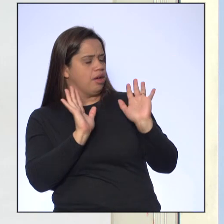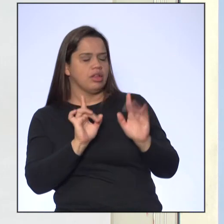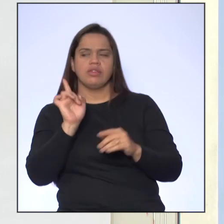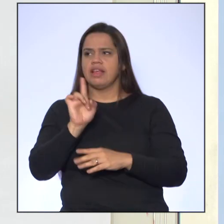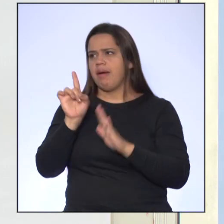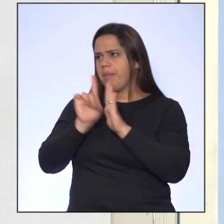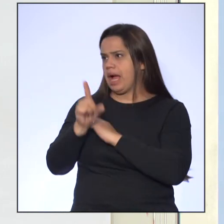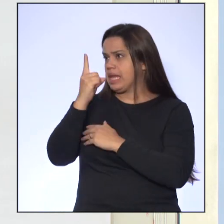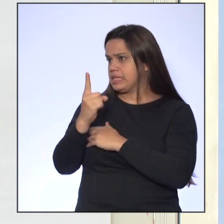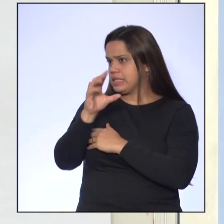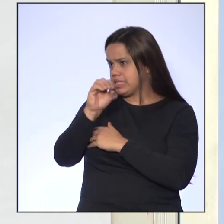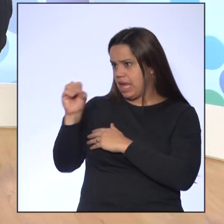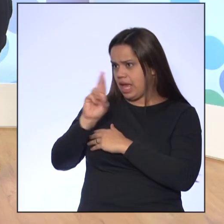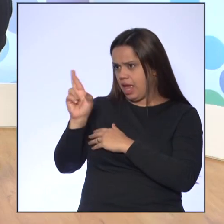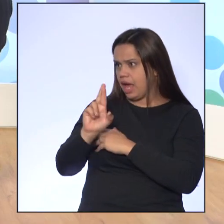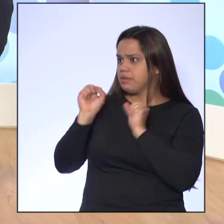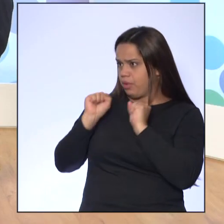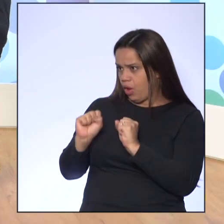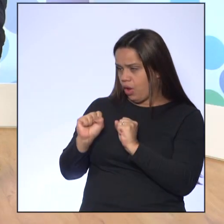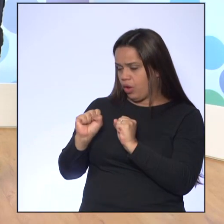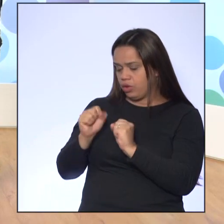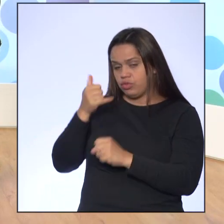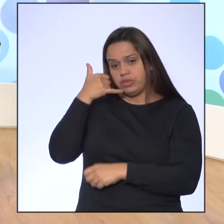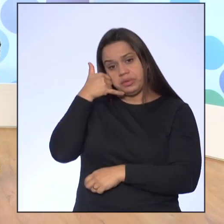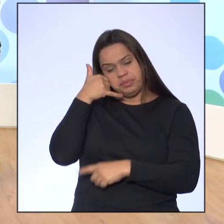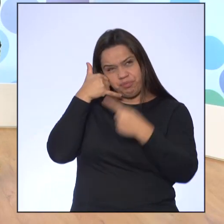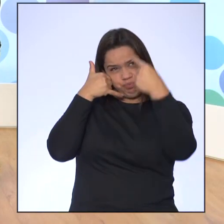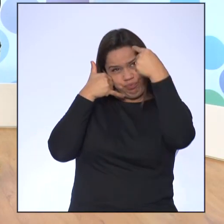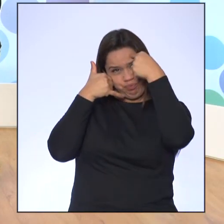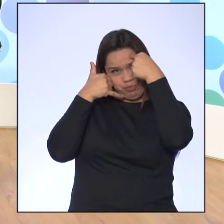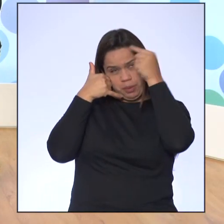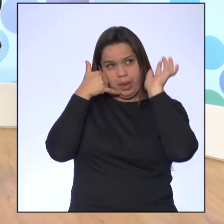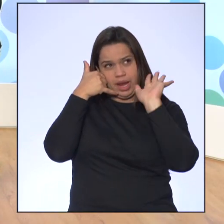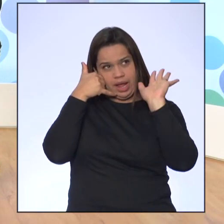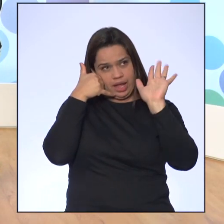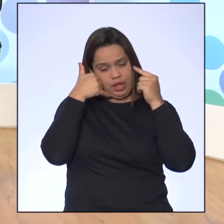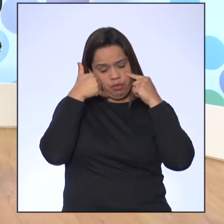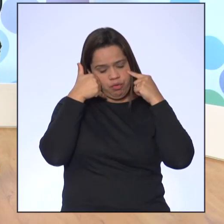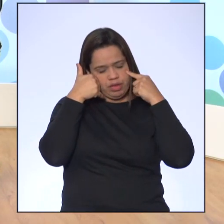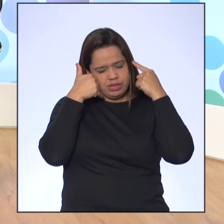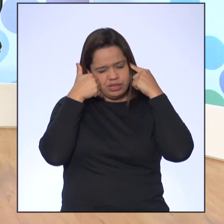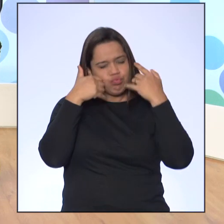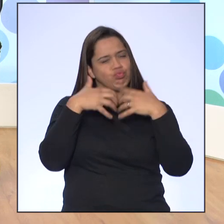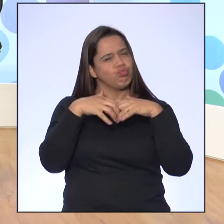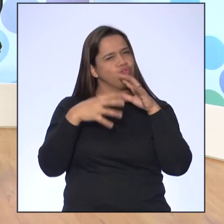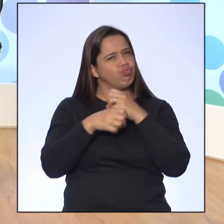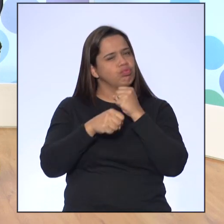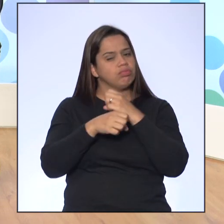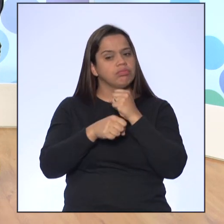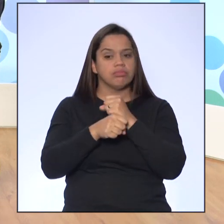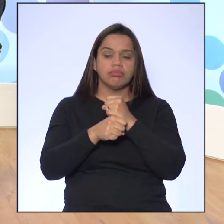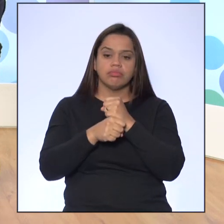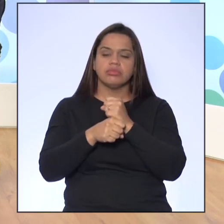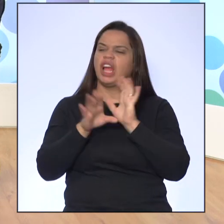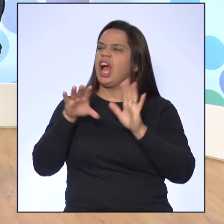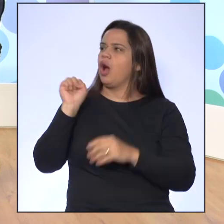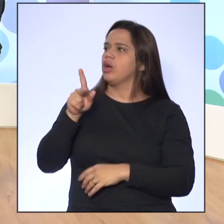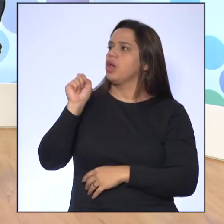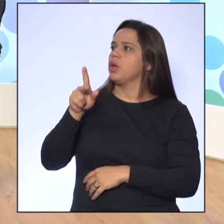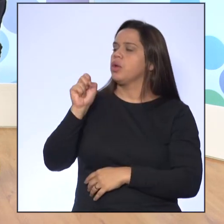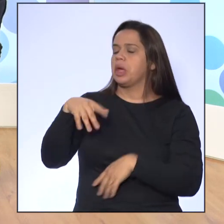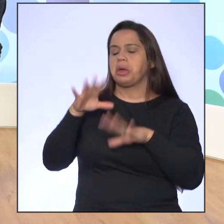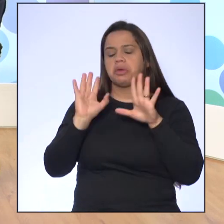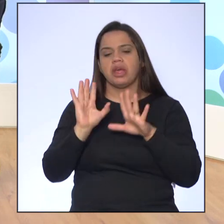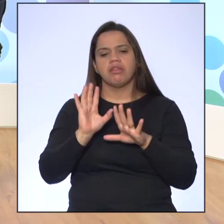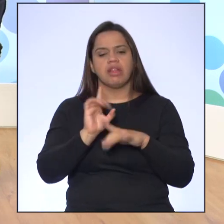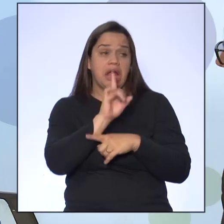pagar R$ 100, pode ser? Deixa eu pensar aqui, deixa eu fazer um cálculo aqui com o meu orçamento. Ah, vai, pode ser. Já é